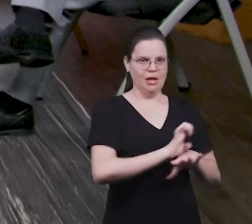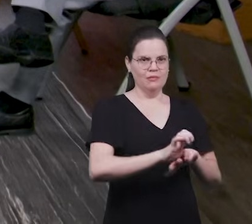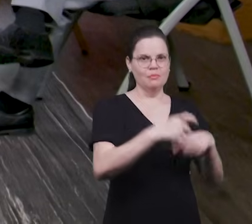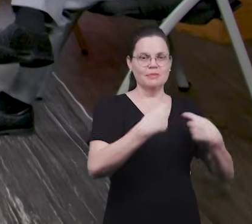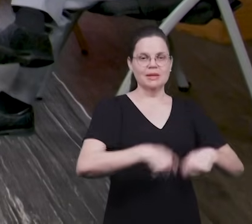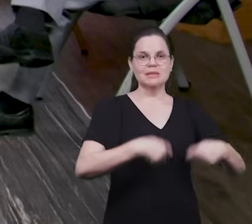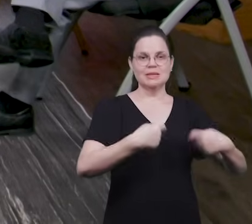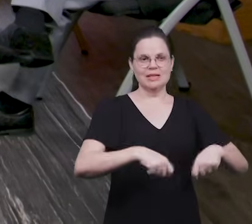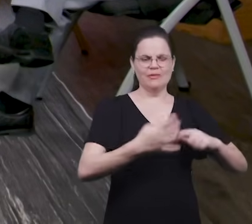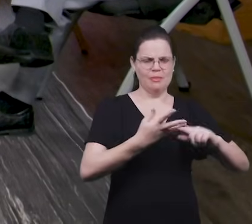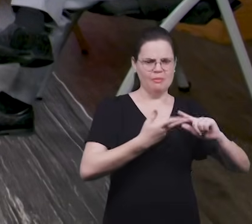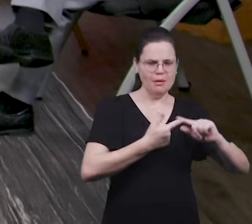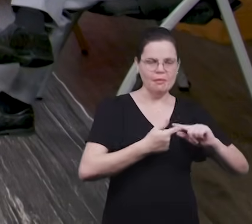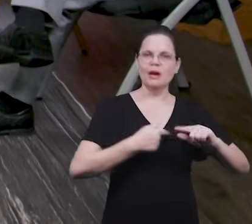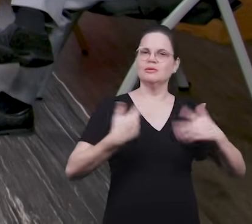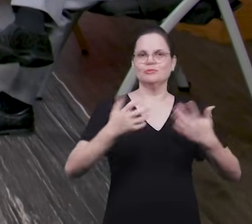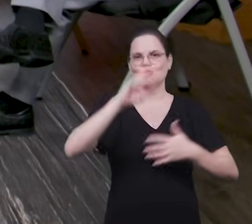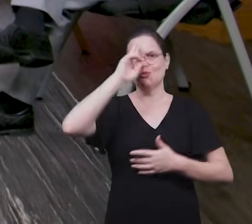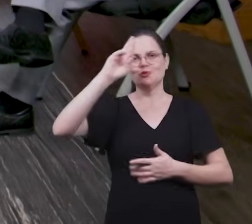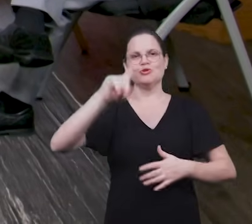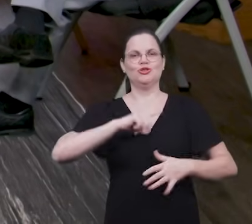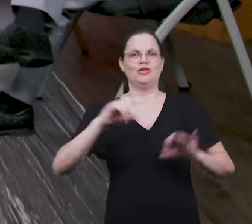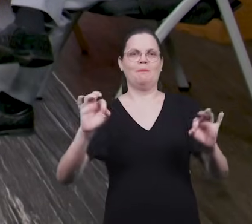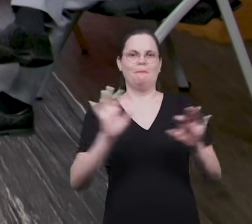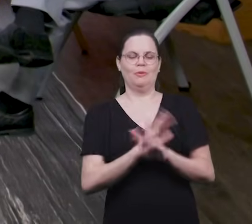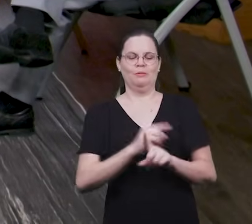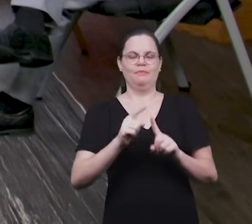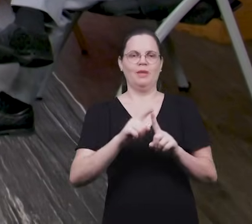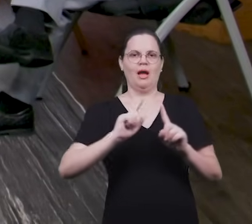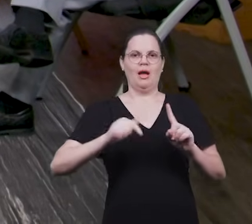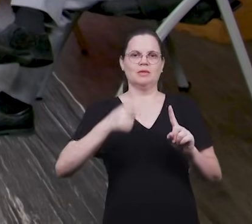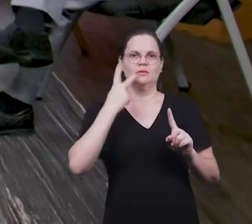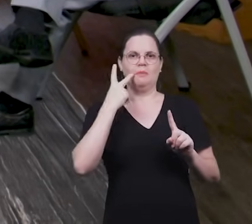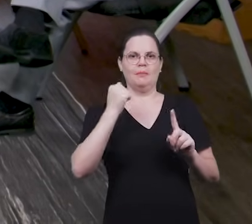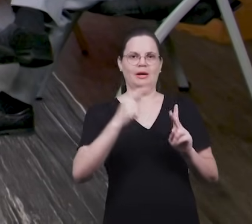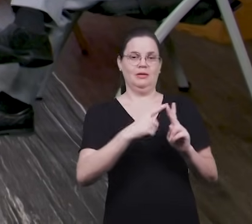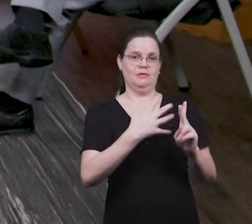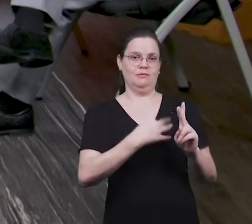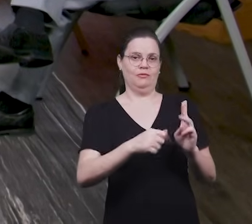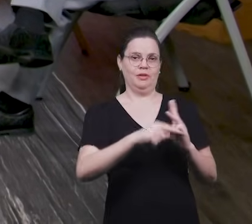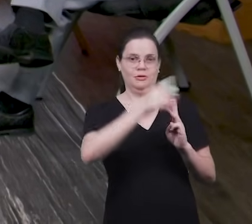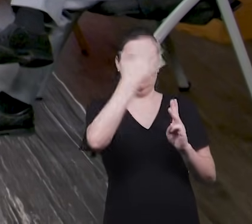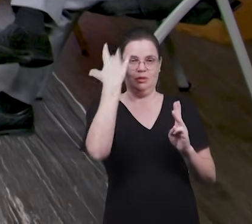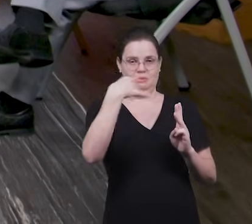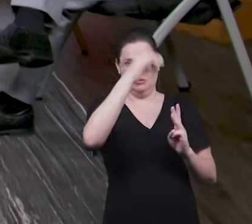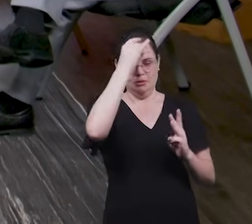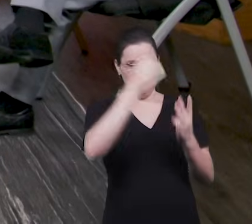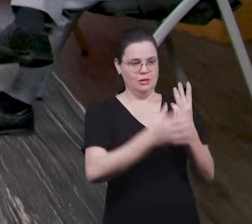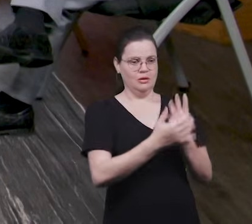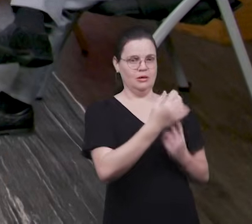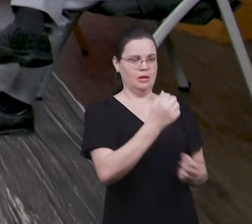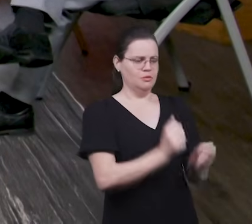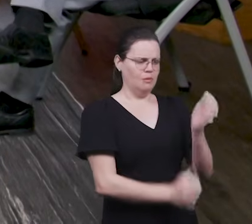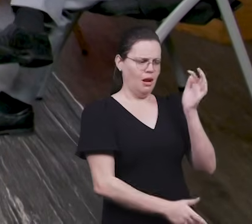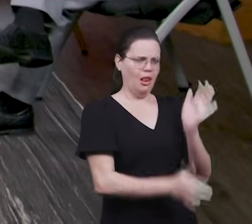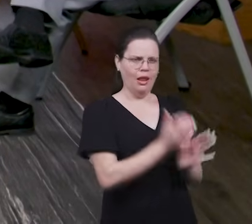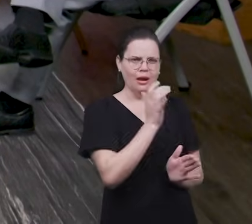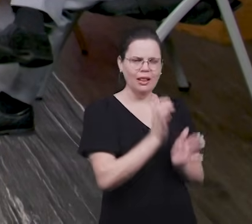de Deus. É a operação do Pai, do Filho, do Espírito Santo no meio da igreja, e a igreja, então, ela